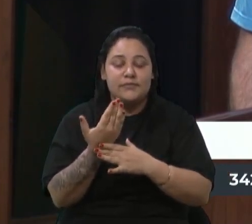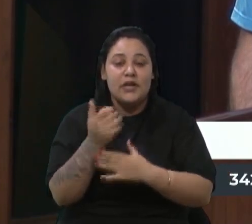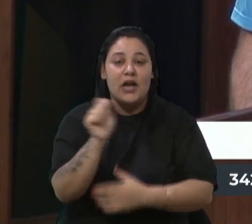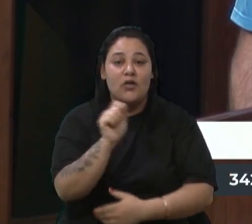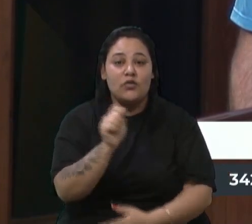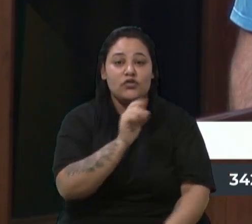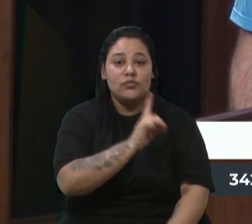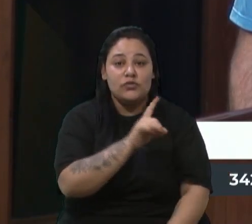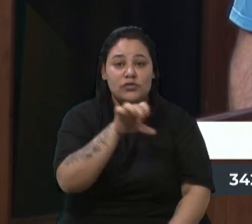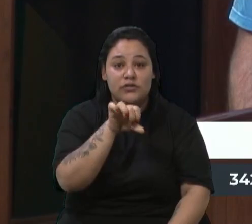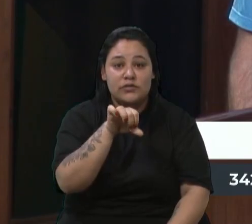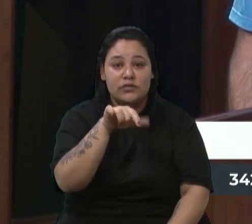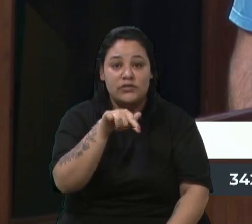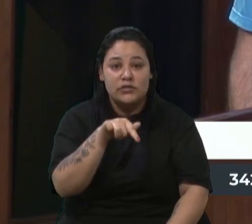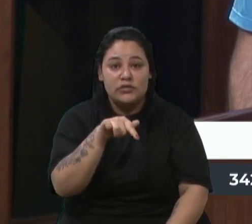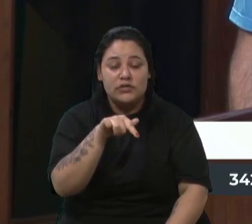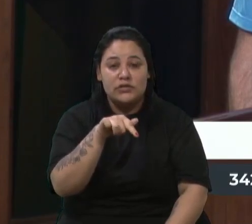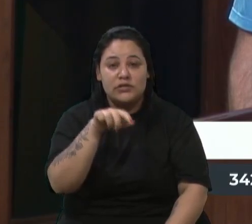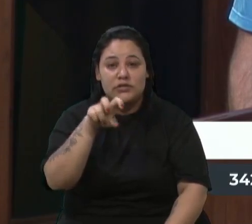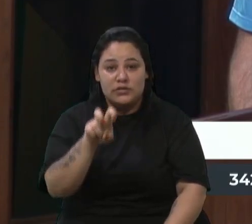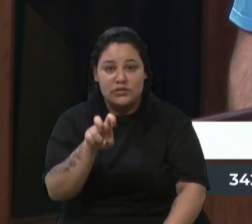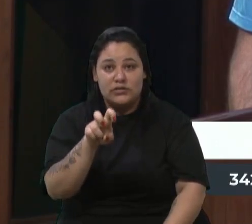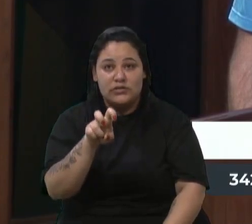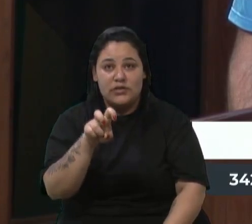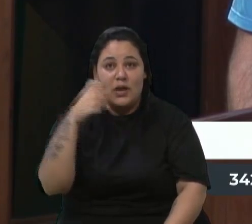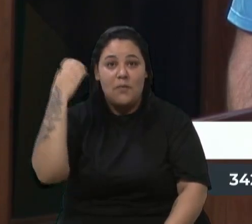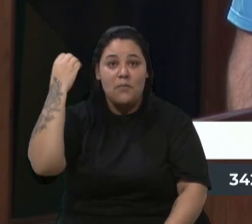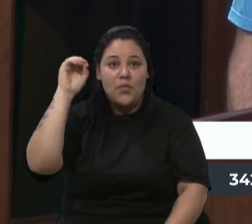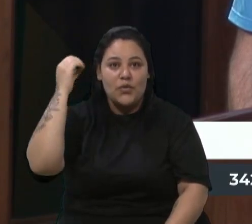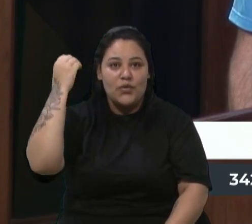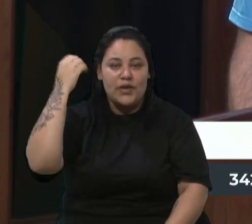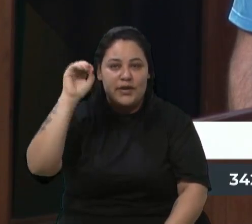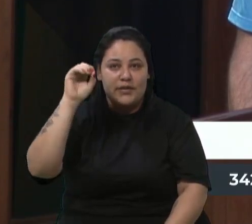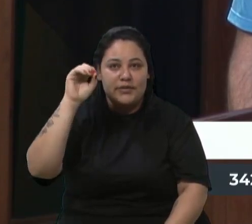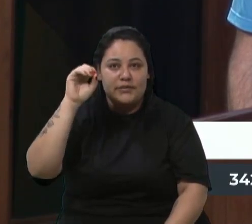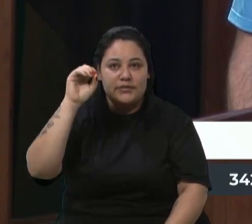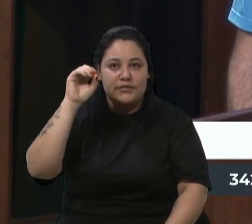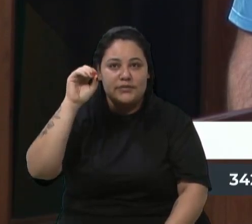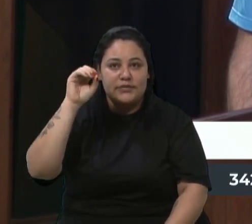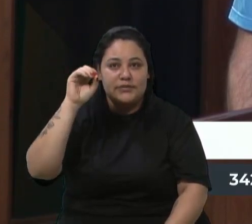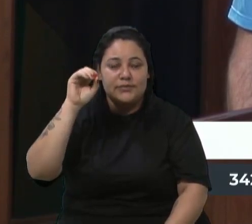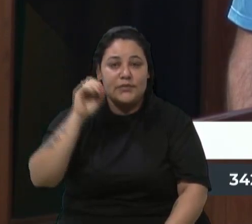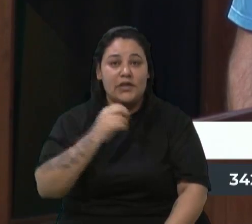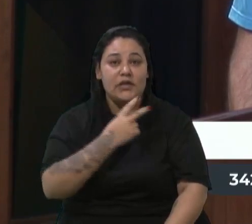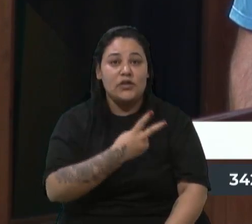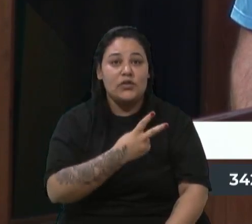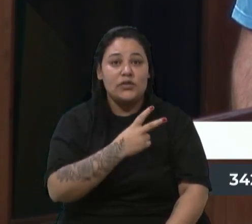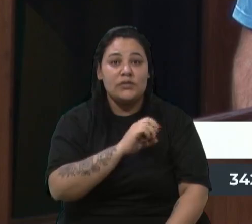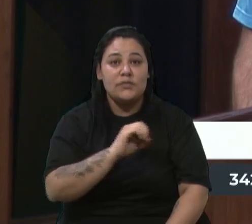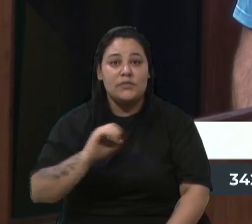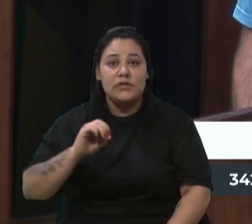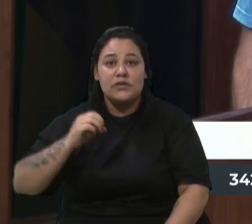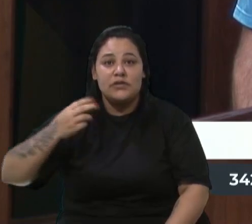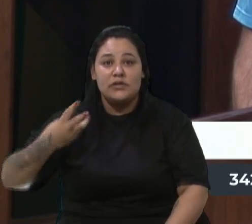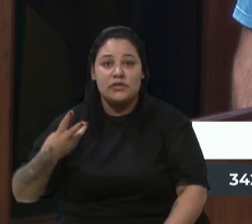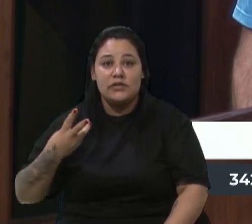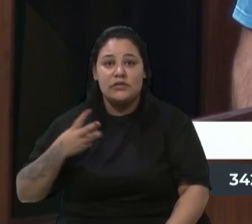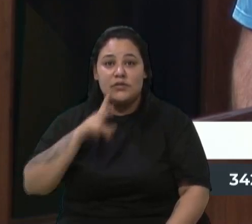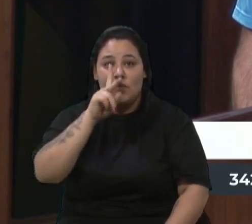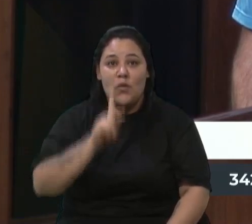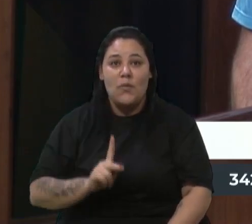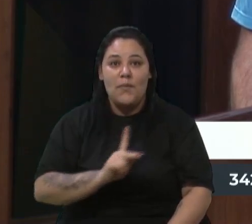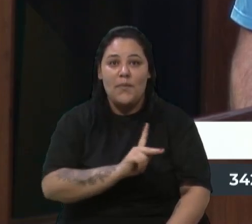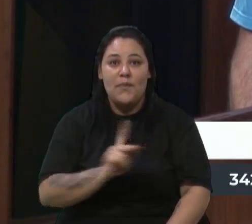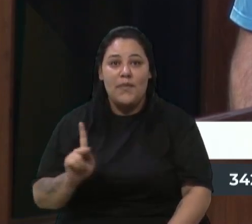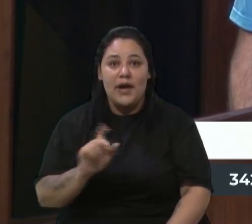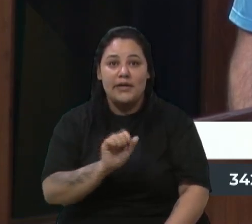de 1975, em Porto Alegre, e em 2003 o padre Álvaro Pinzeta